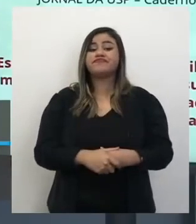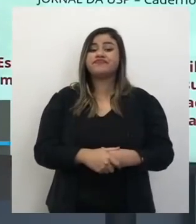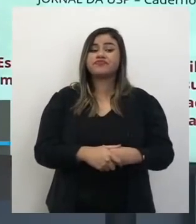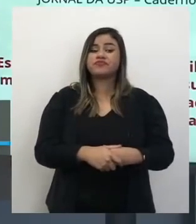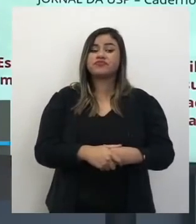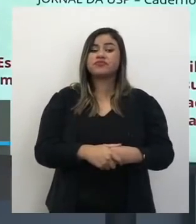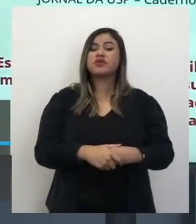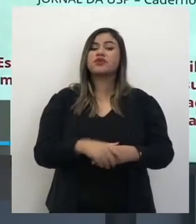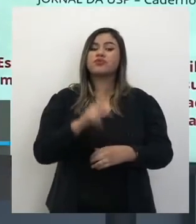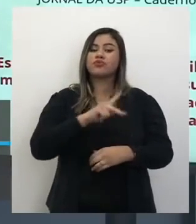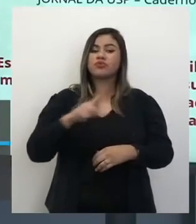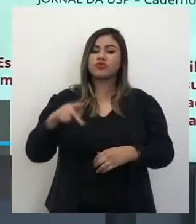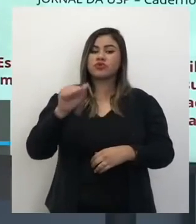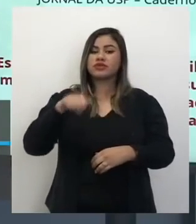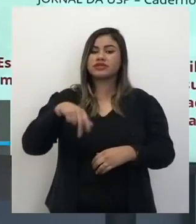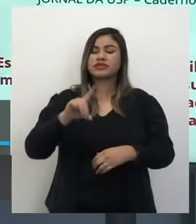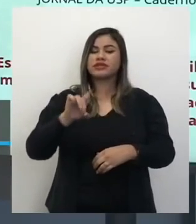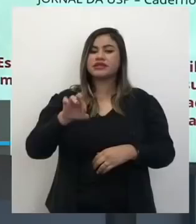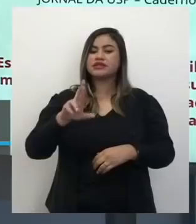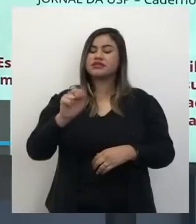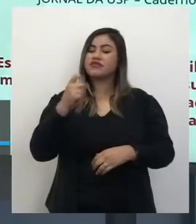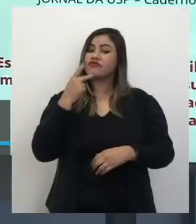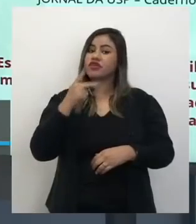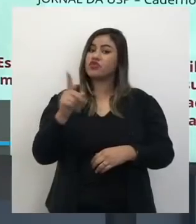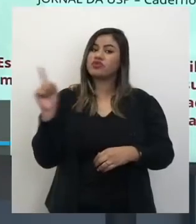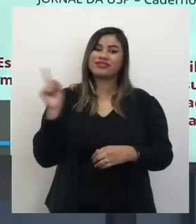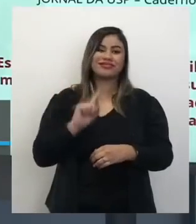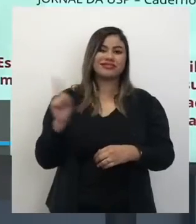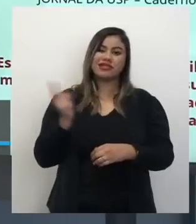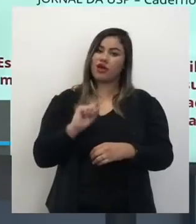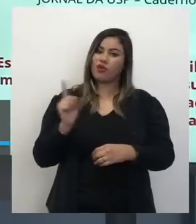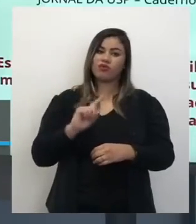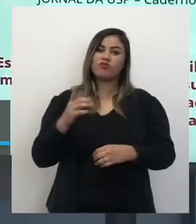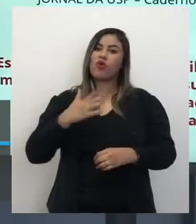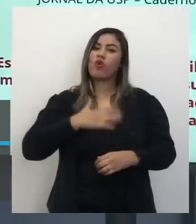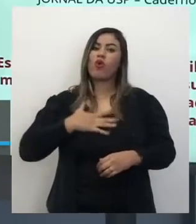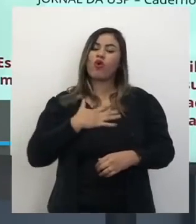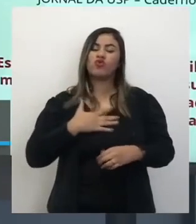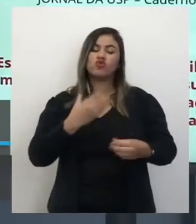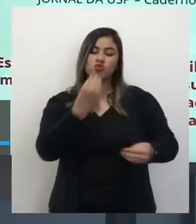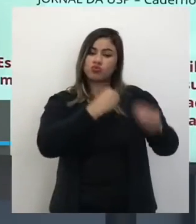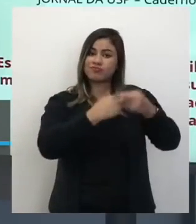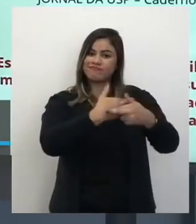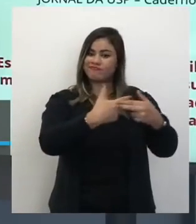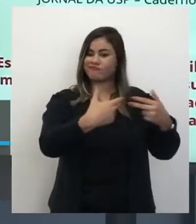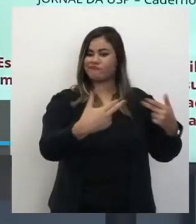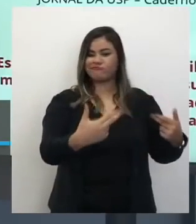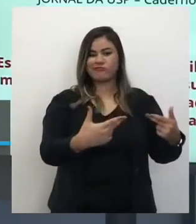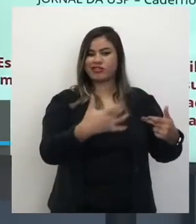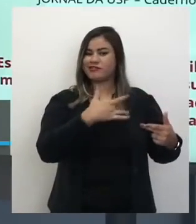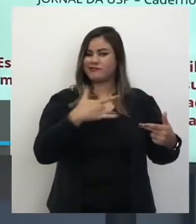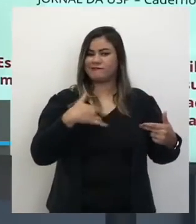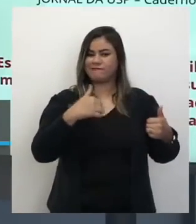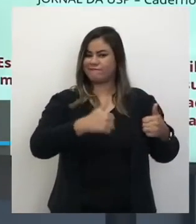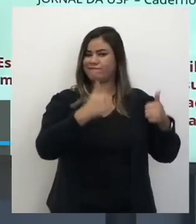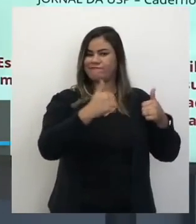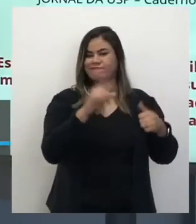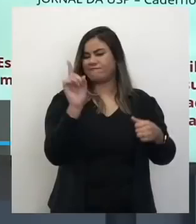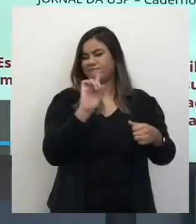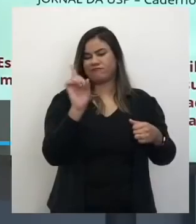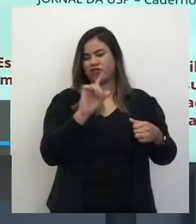disse, não, na verdade eu gosto de comer coisas que não são saudáveis. Pro, você não está sozinha,